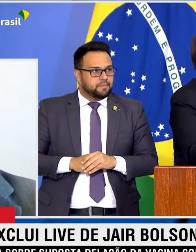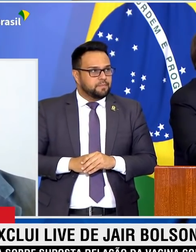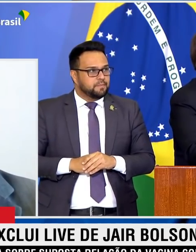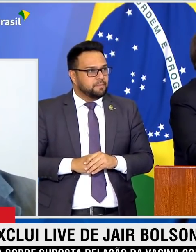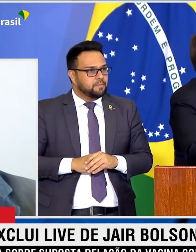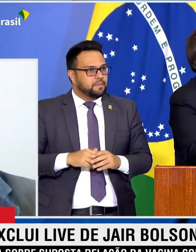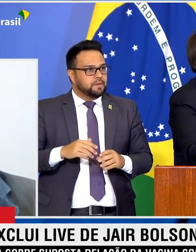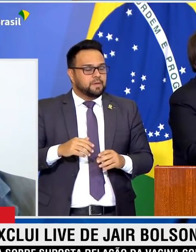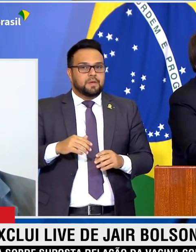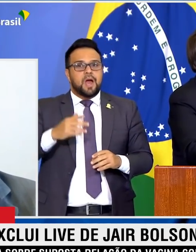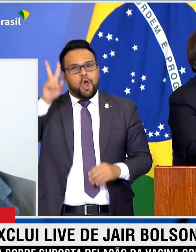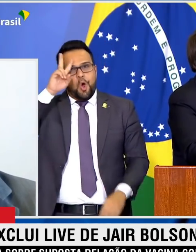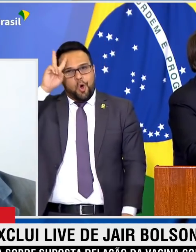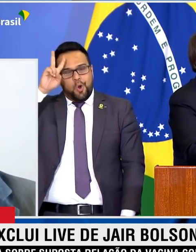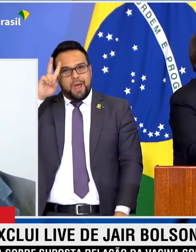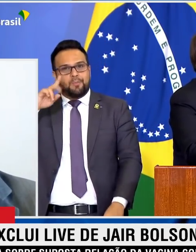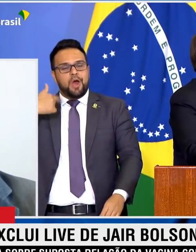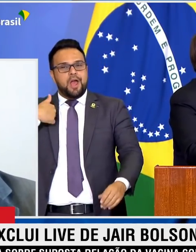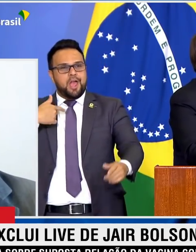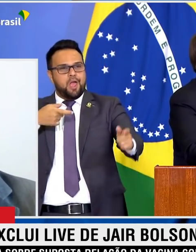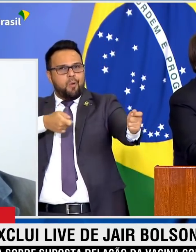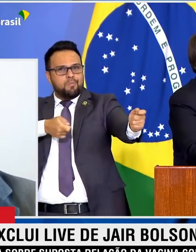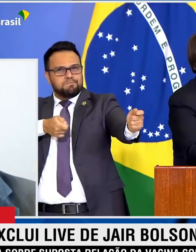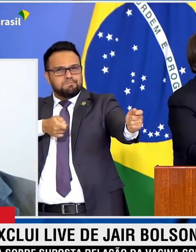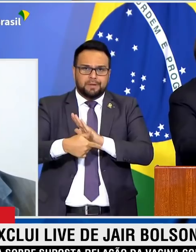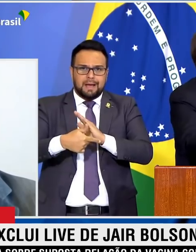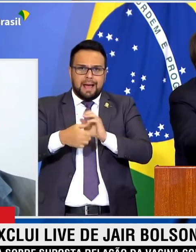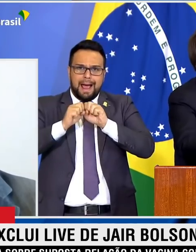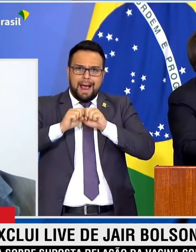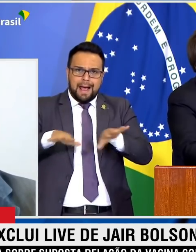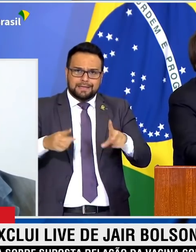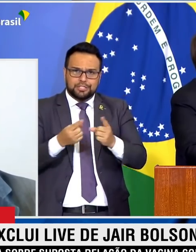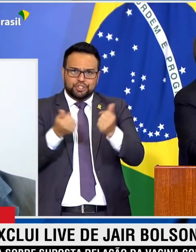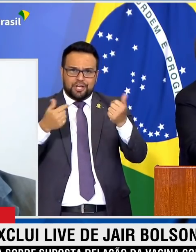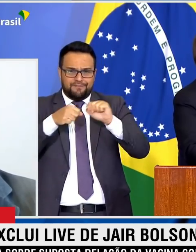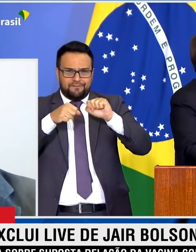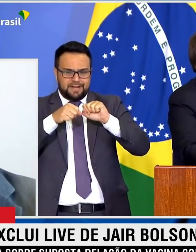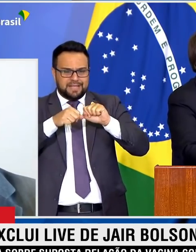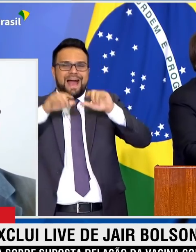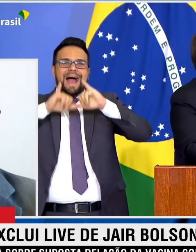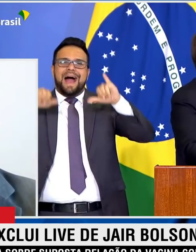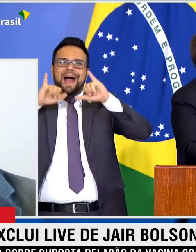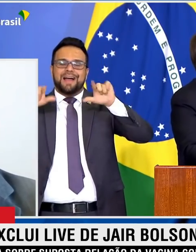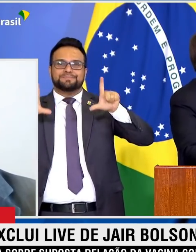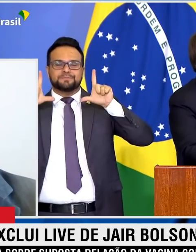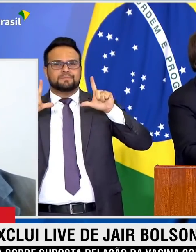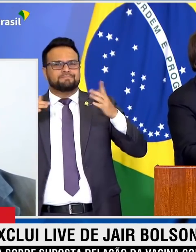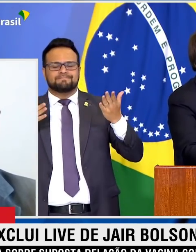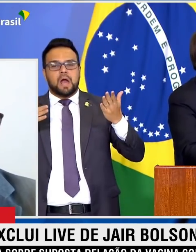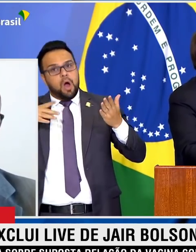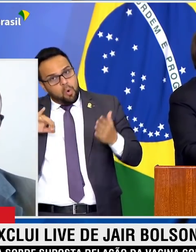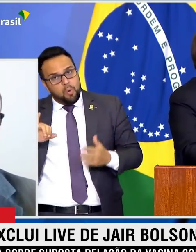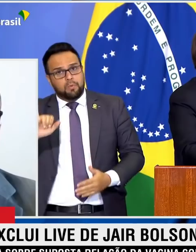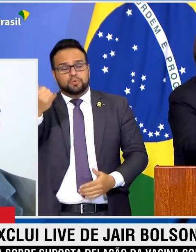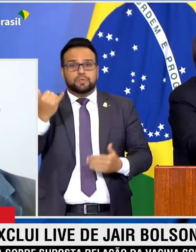poderes para avaliar esse tipo de programa assistencialista que já dura quase duas décadas